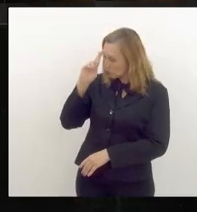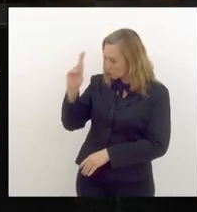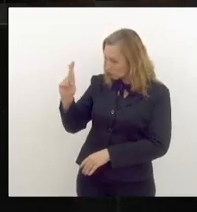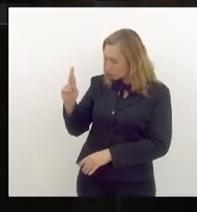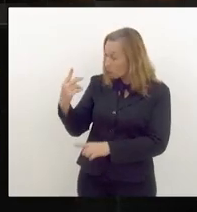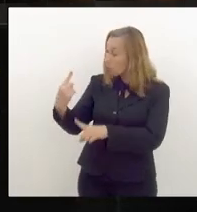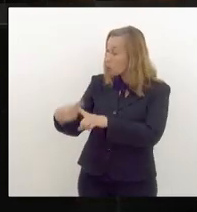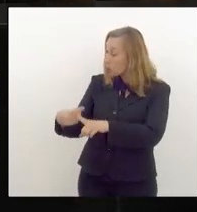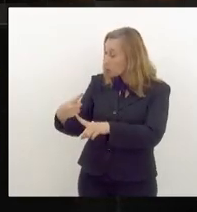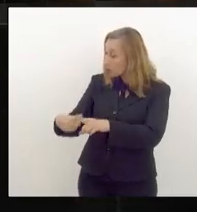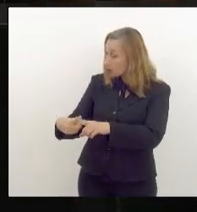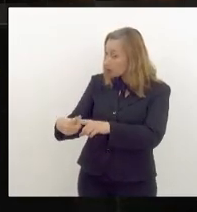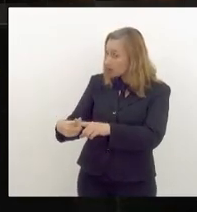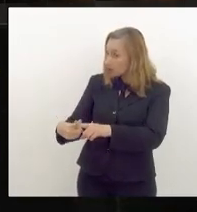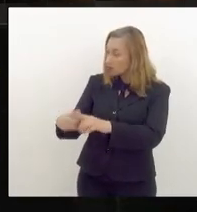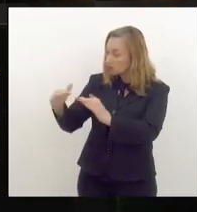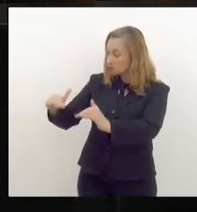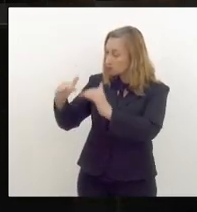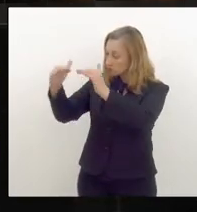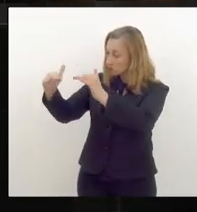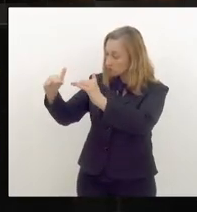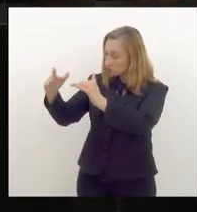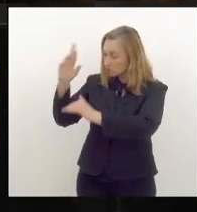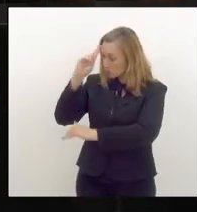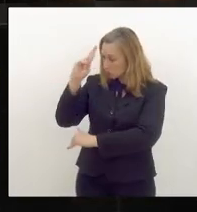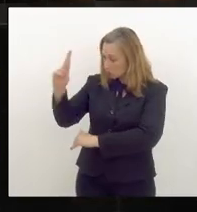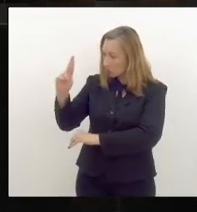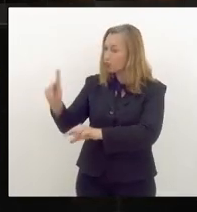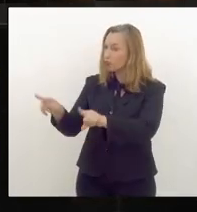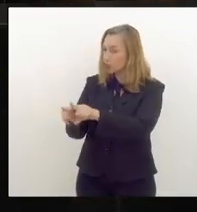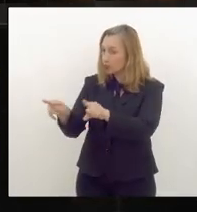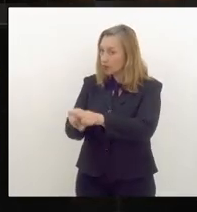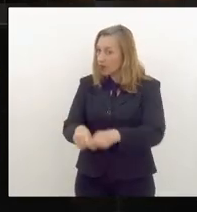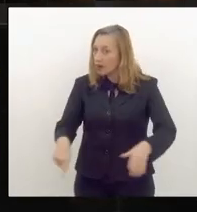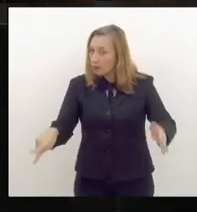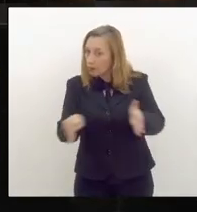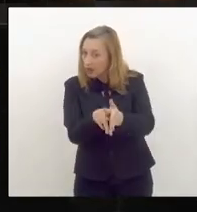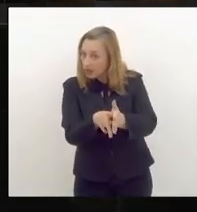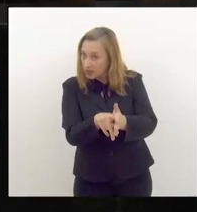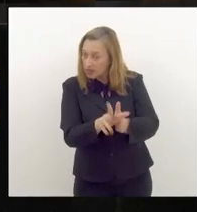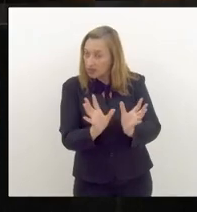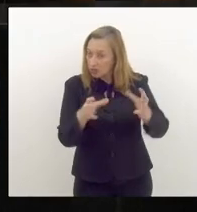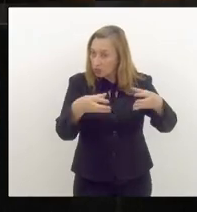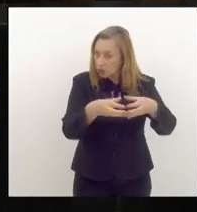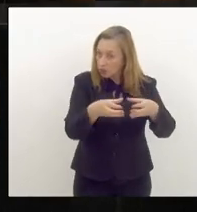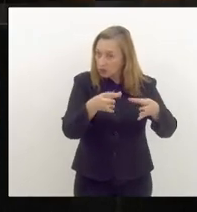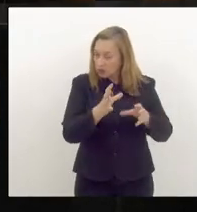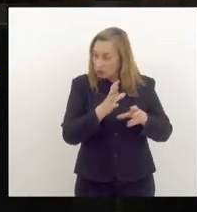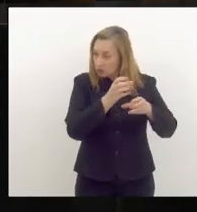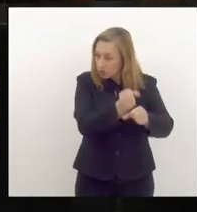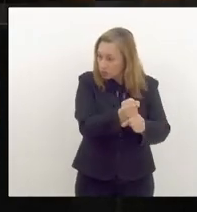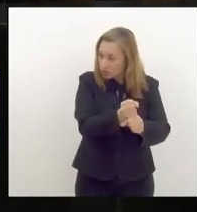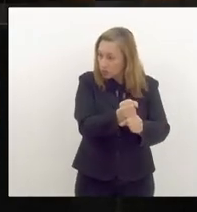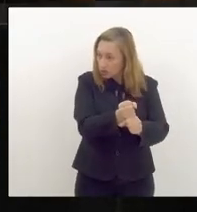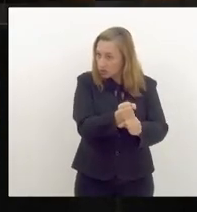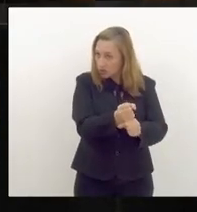porque vossa excelência também forte parte da comissão de tributação